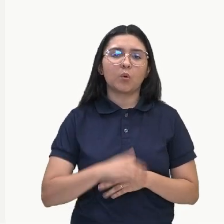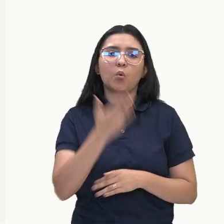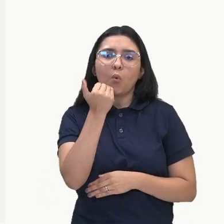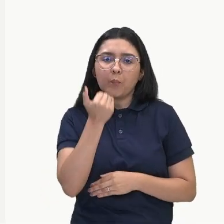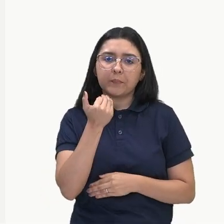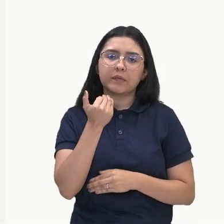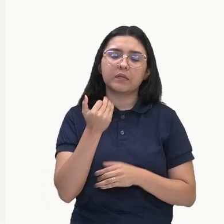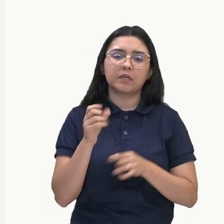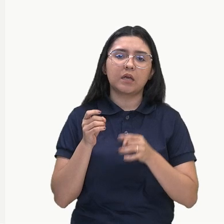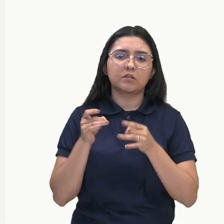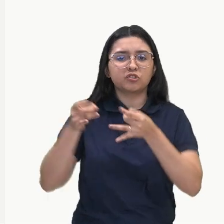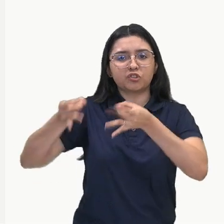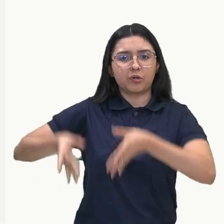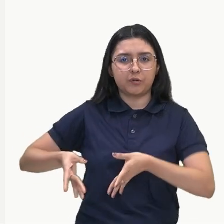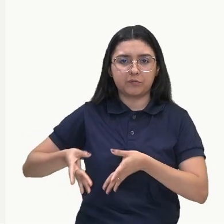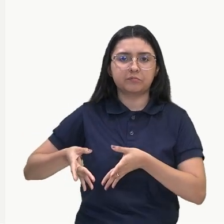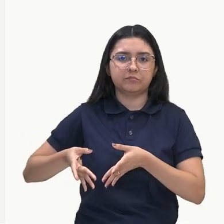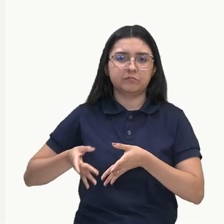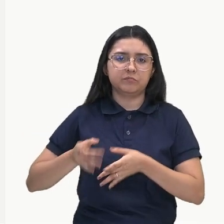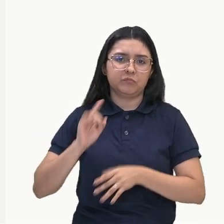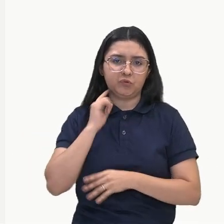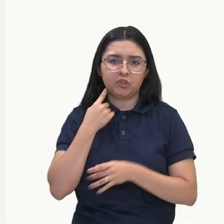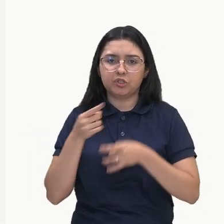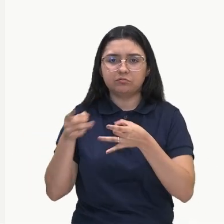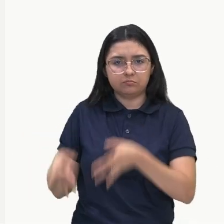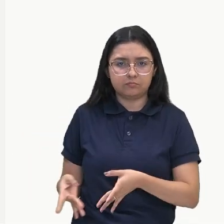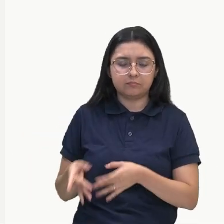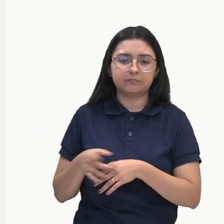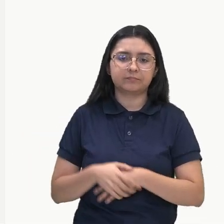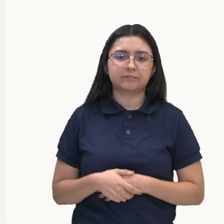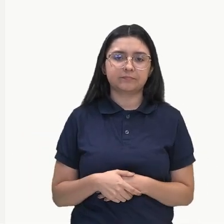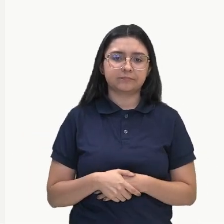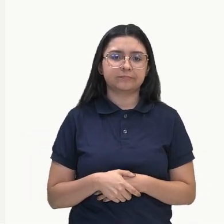alimentos que são, né, jogados, né, são